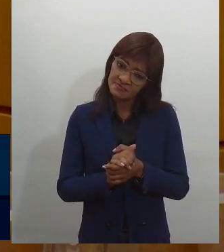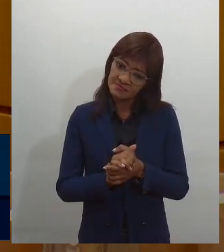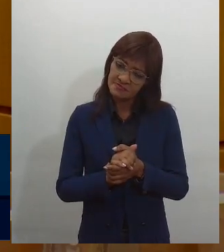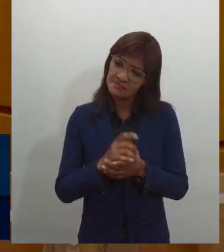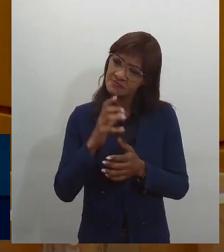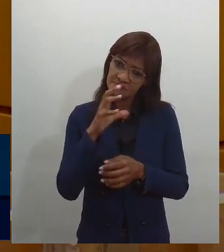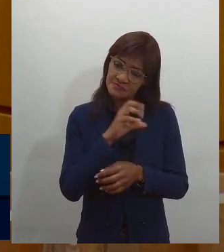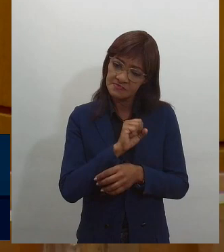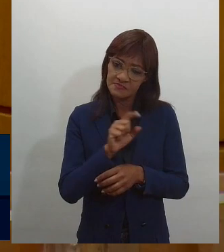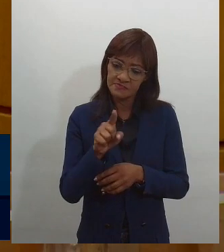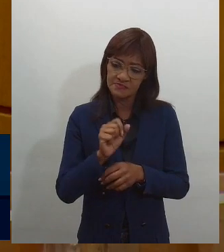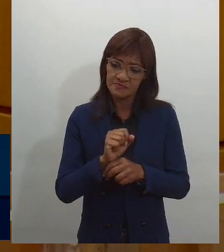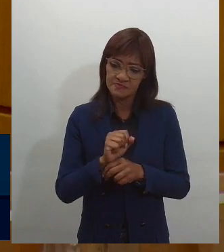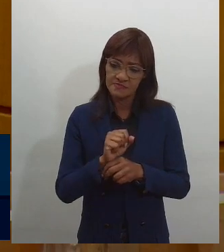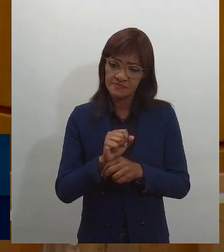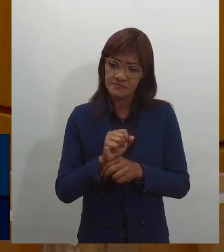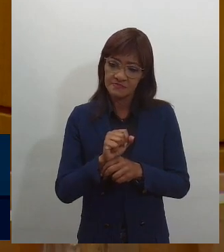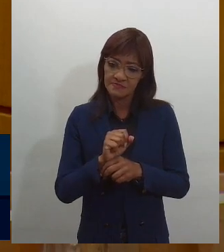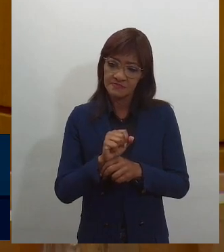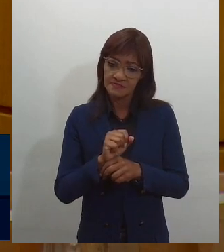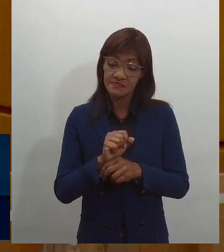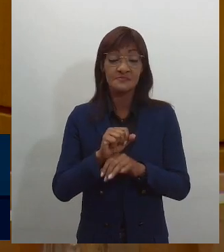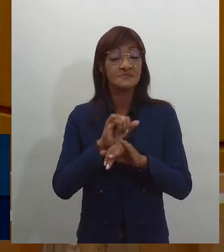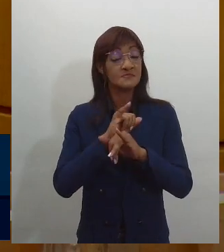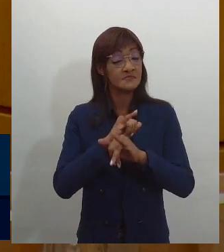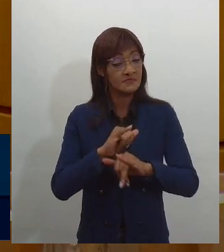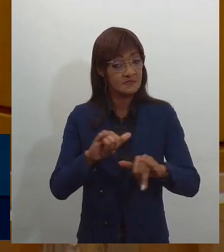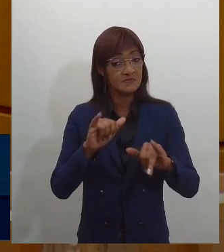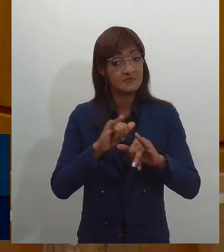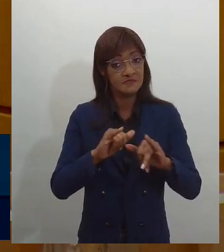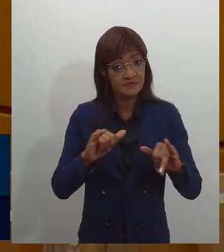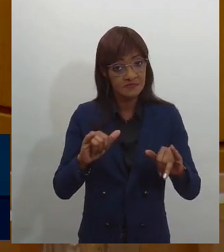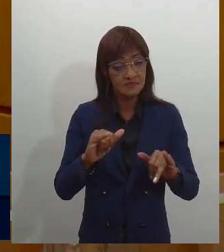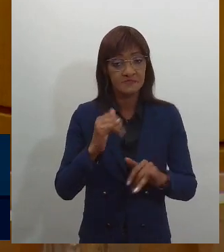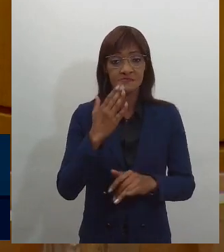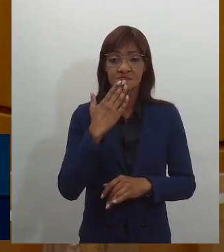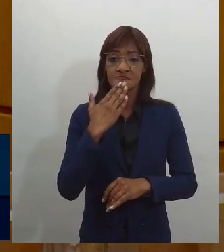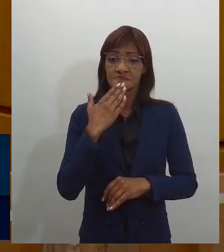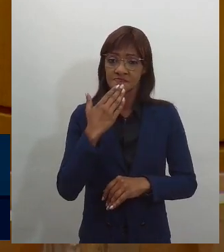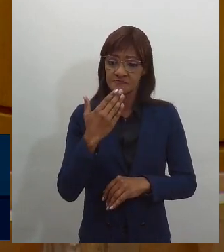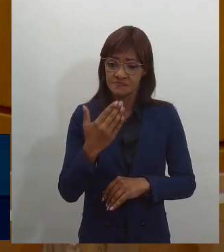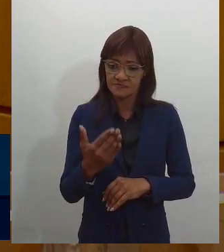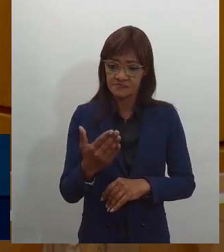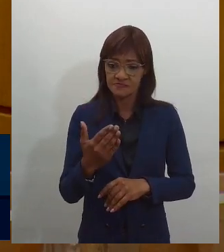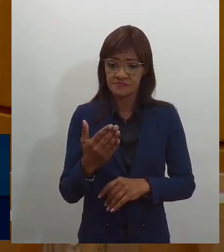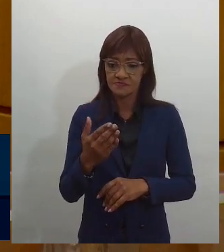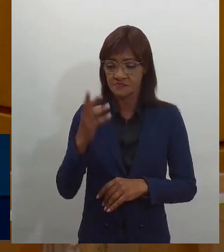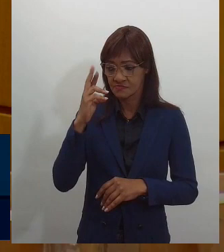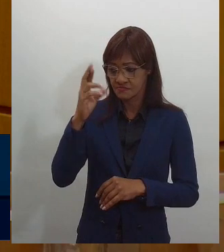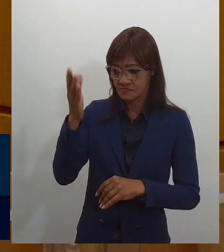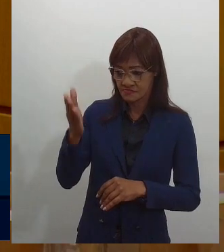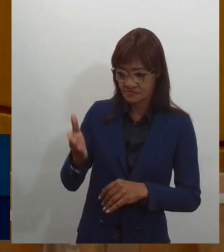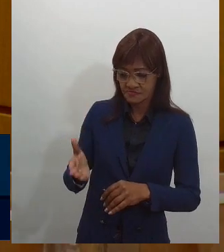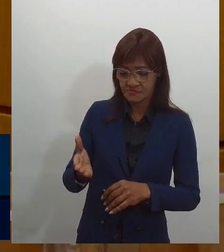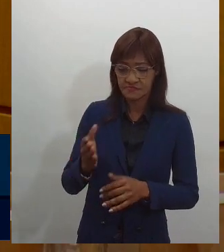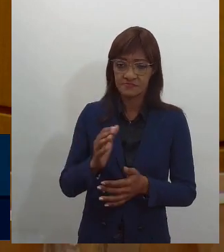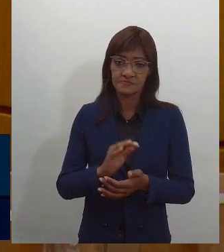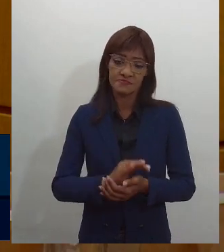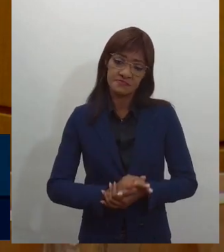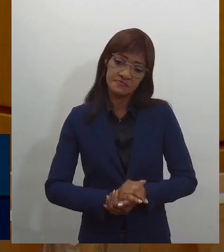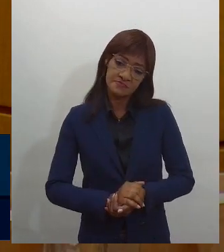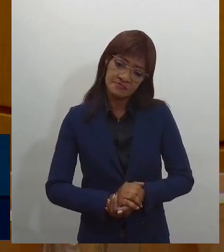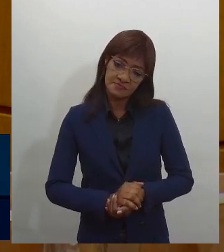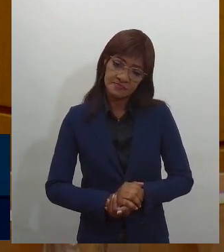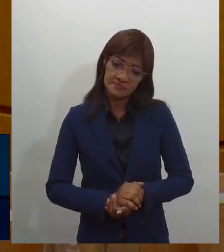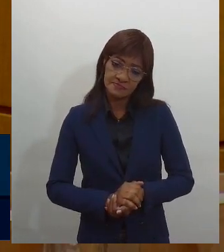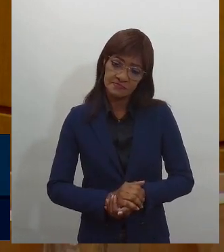alertar e pedir mais uma vez, o senhor também é daquela nossa região do sertão, e